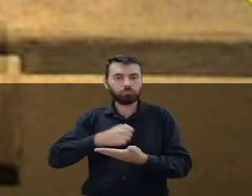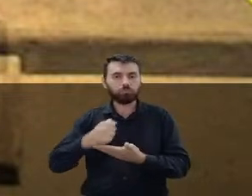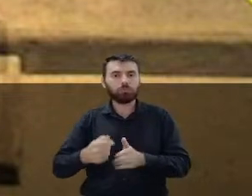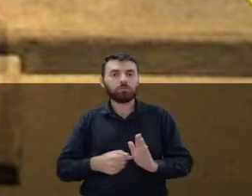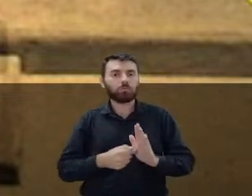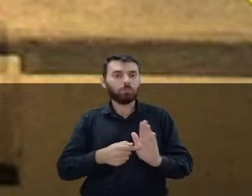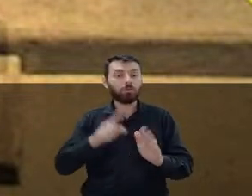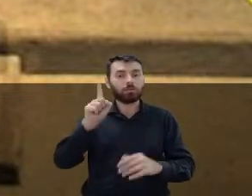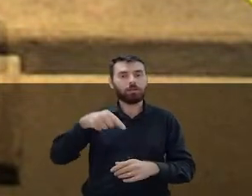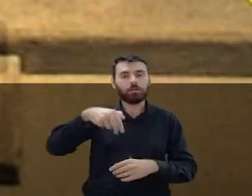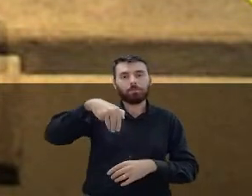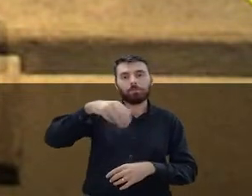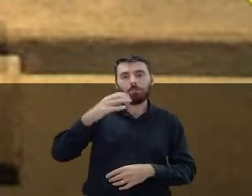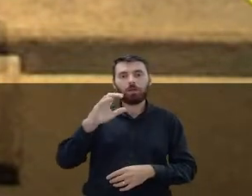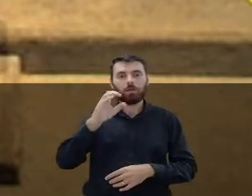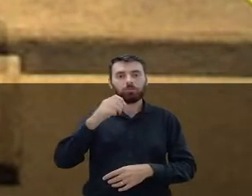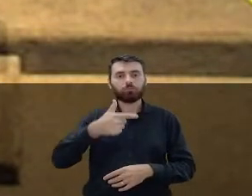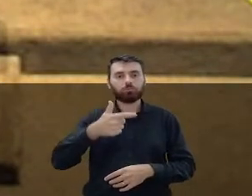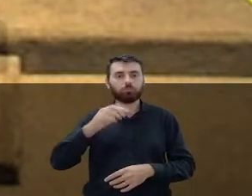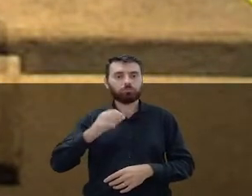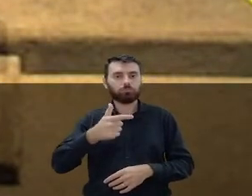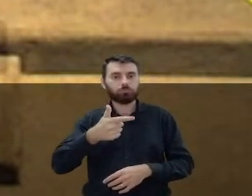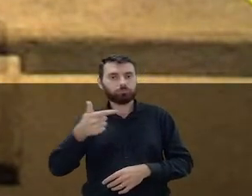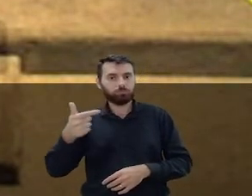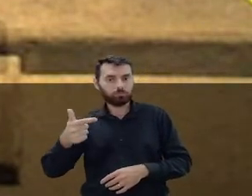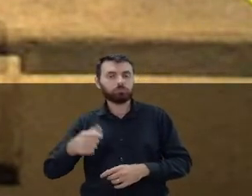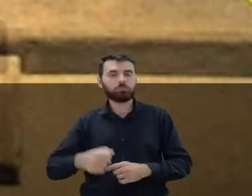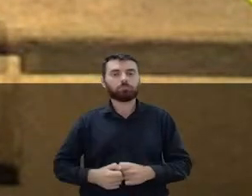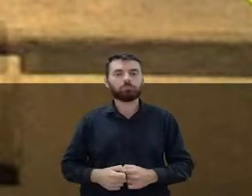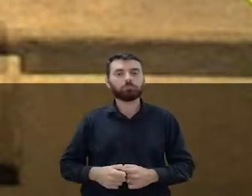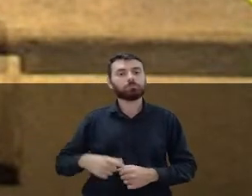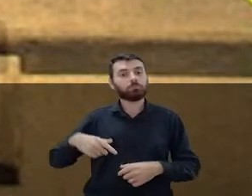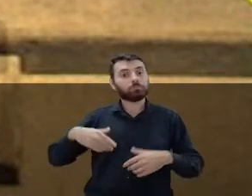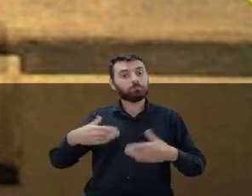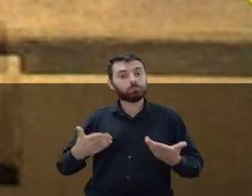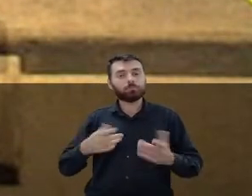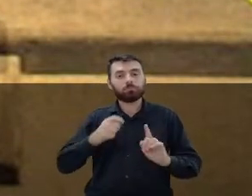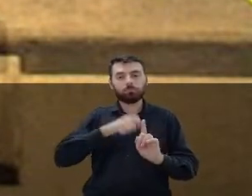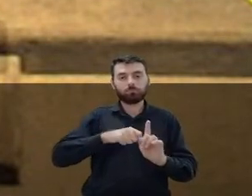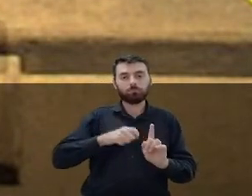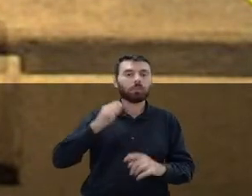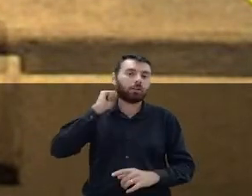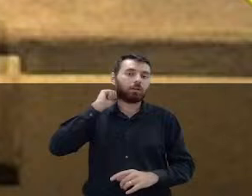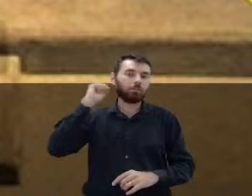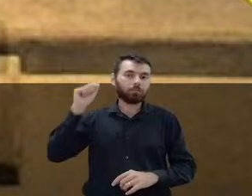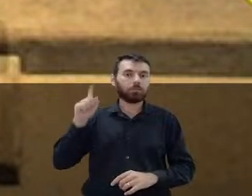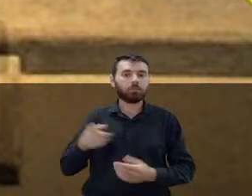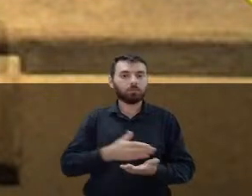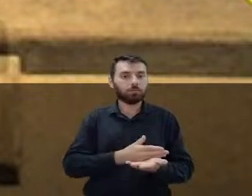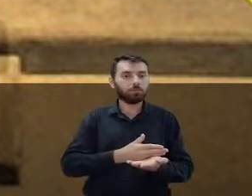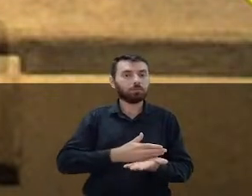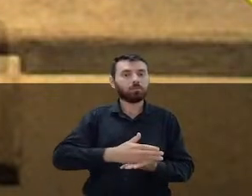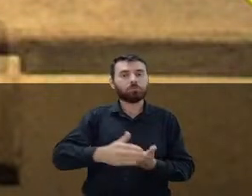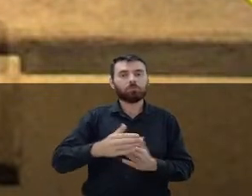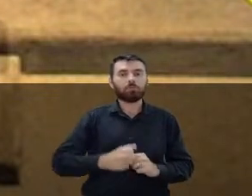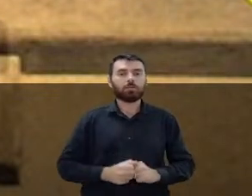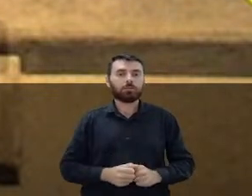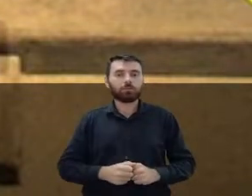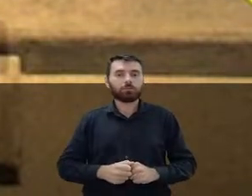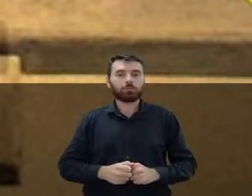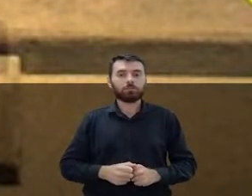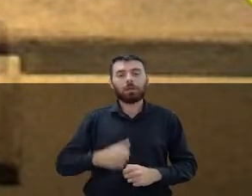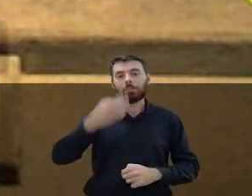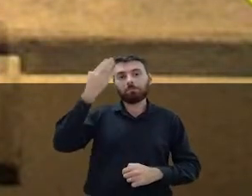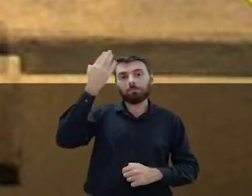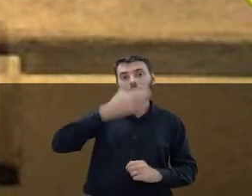ali os repasses, as transferências, a partir de abril, então, da conta da reclamada para a conta da reclamante, ficaram sem qualquer